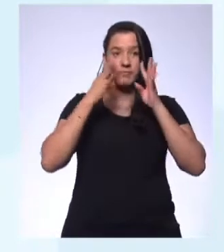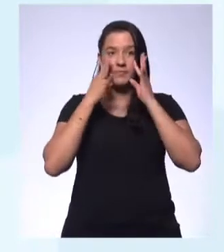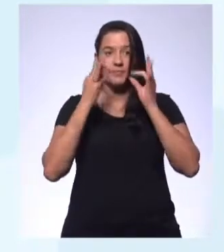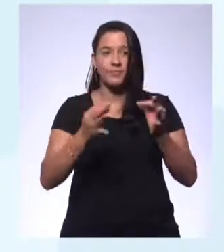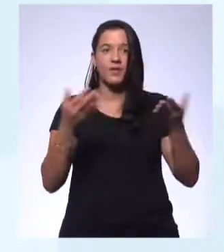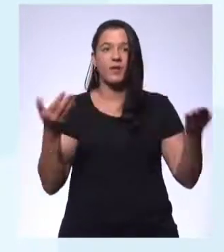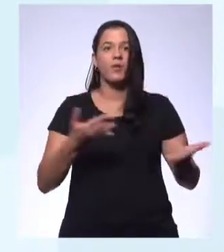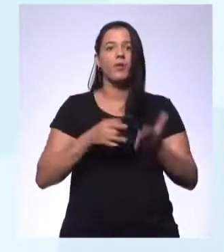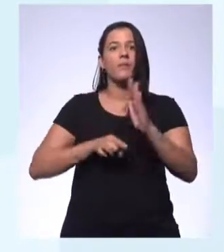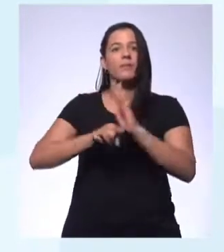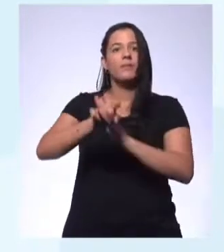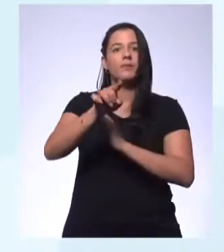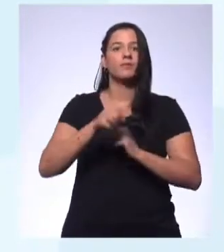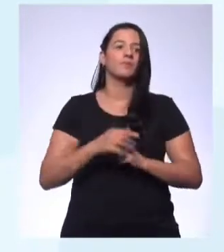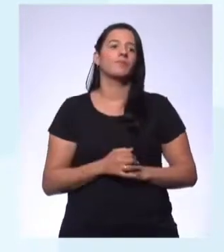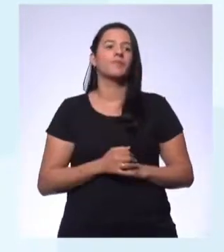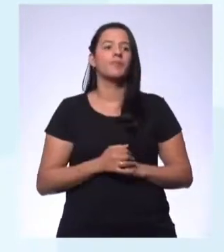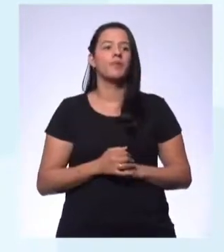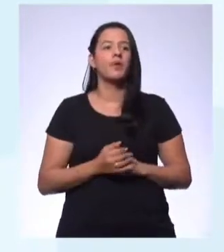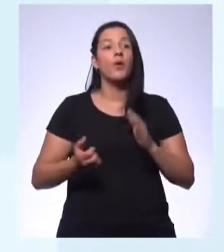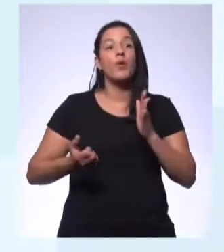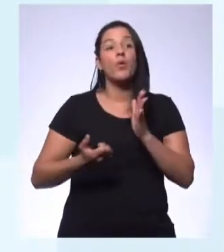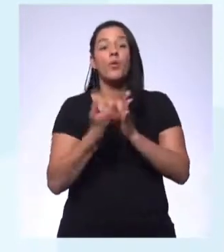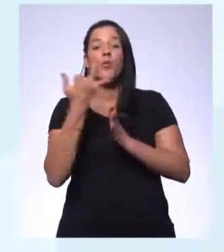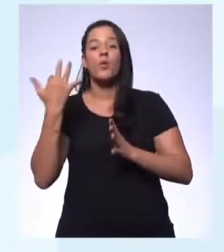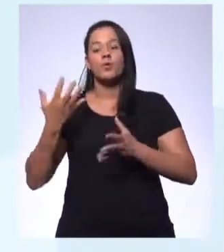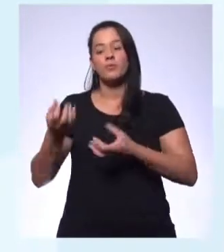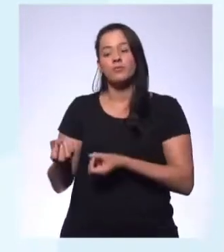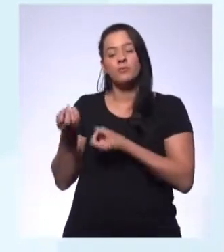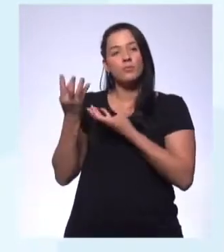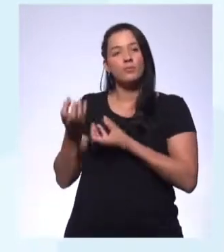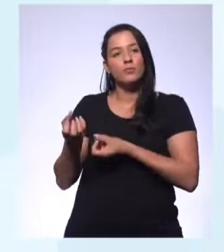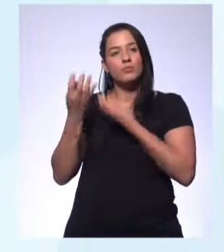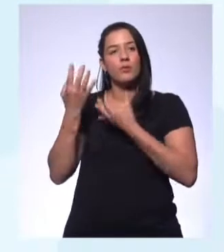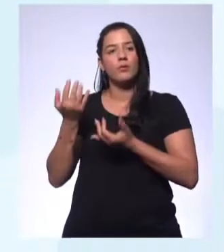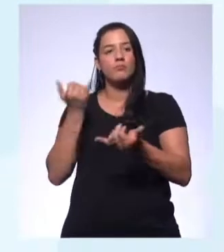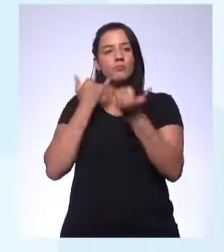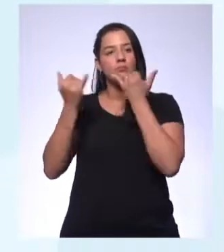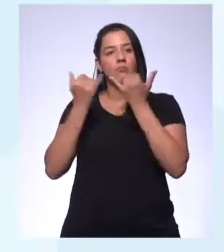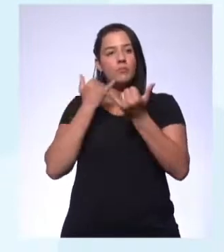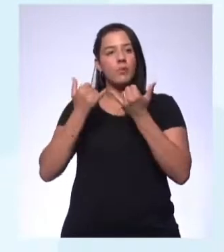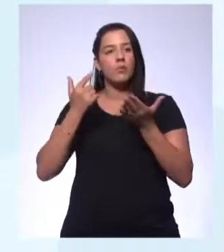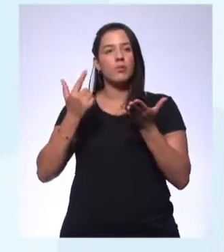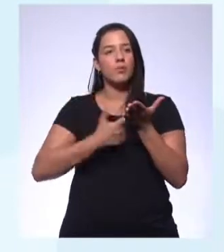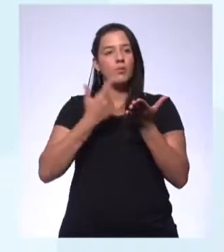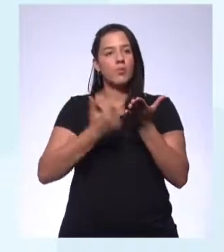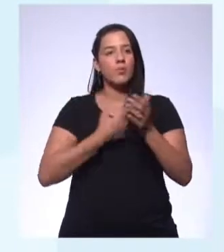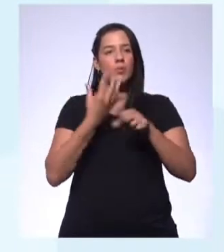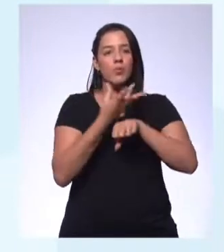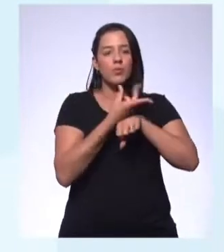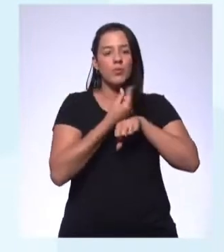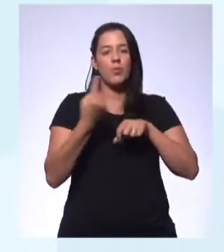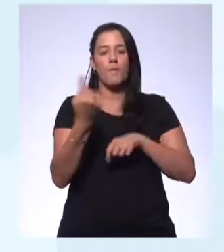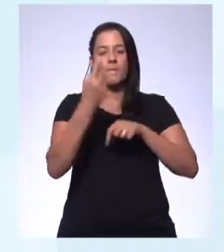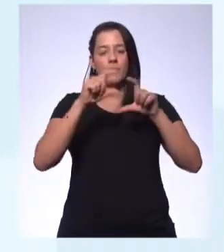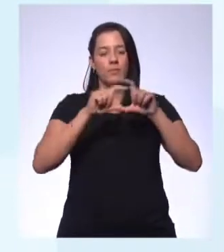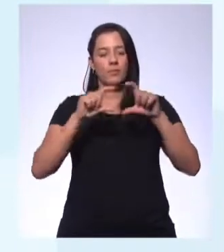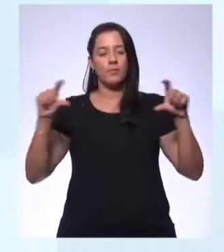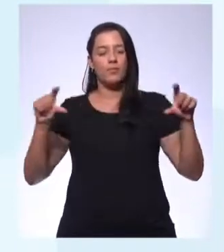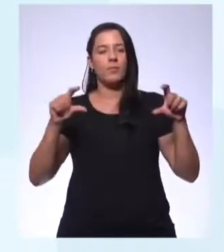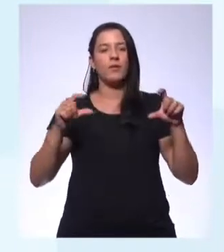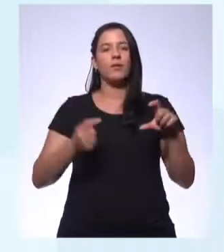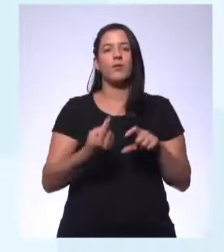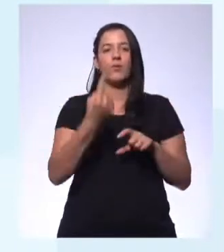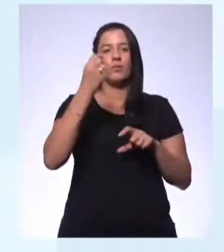para a questão. Quais são os dados fornecidos sobre a obra no primeiro parágrafo? Um minuto